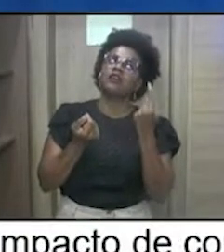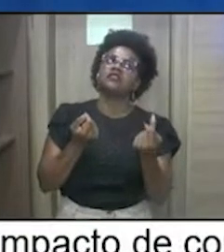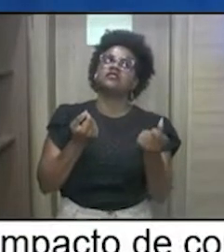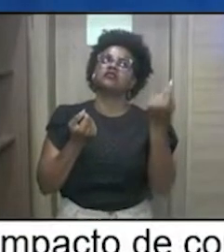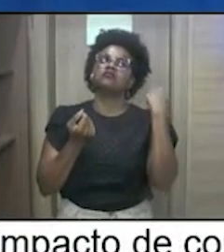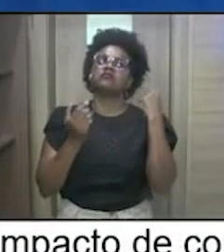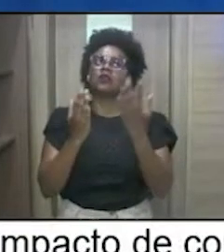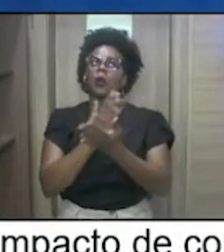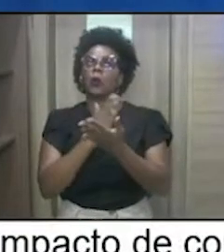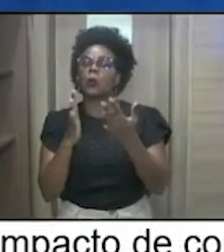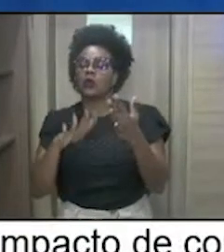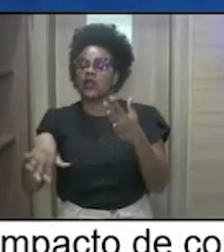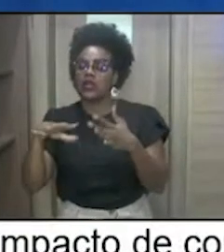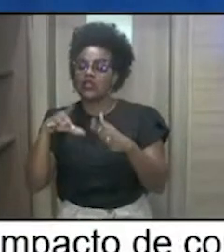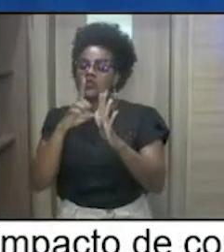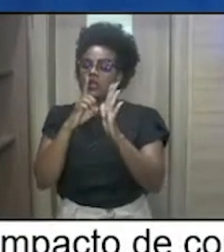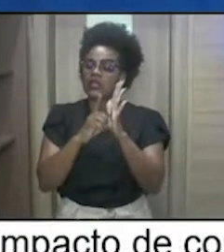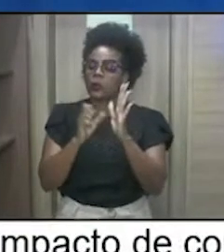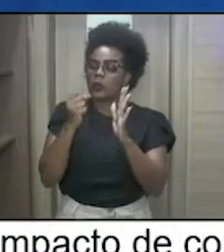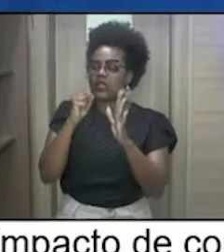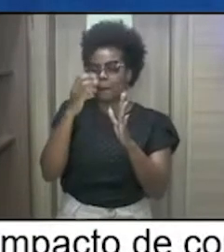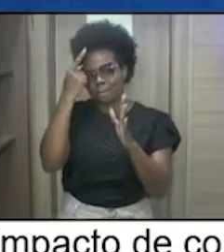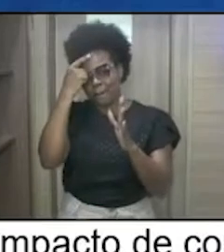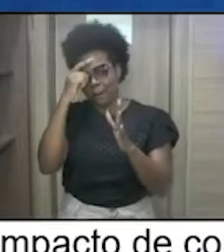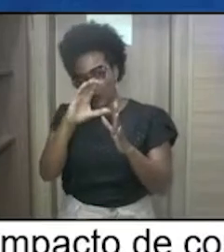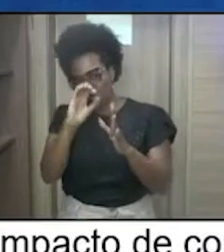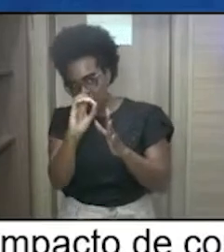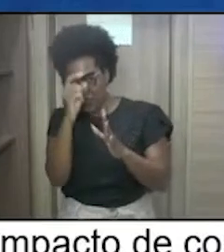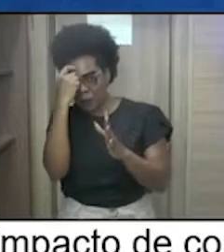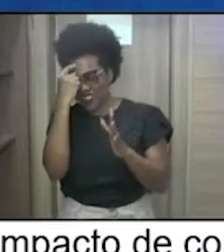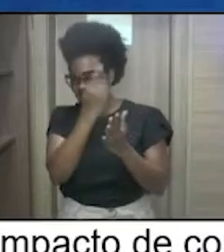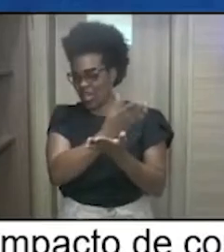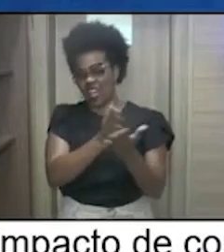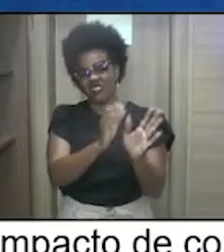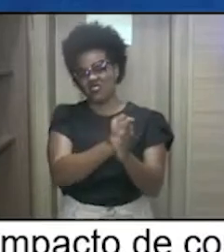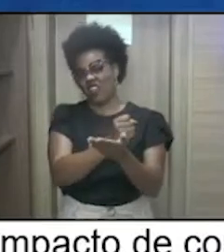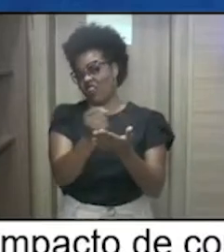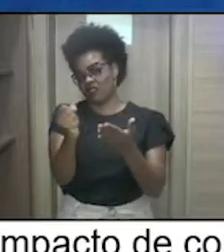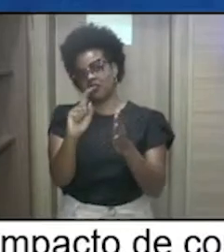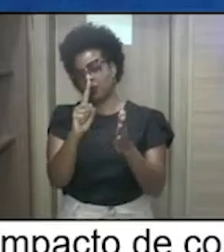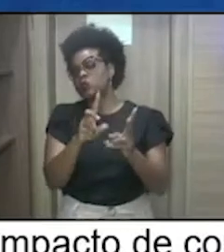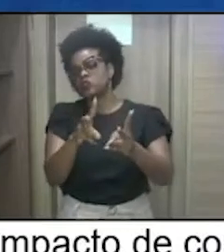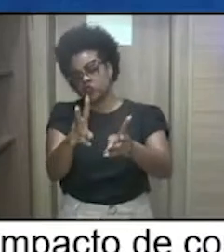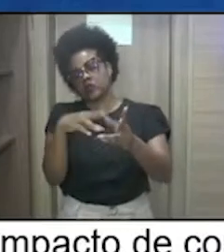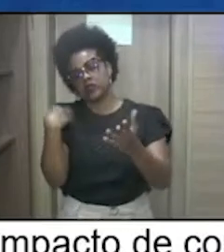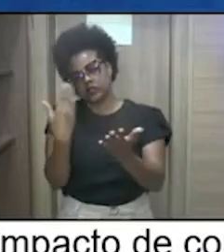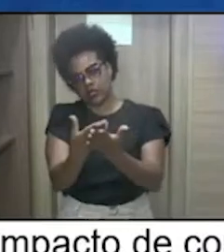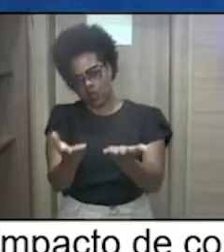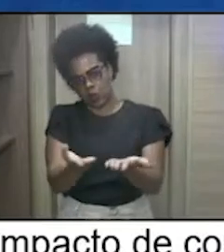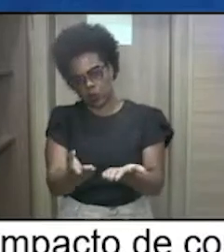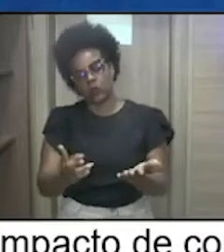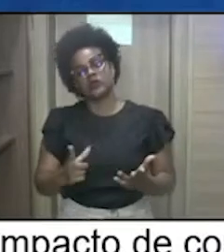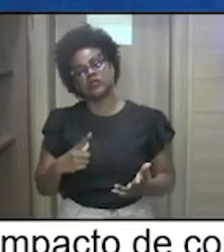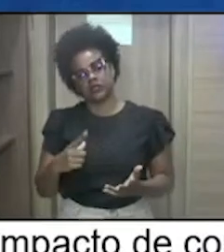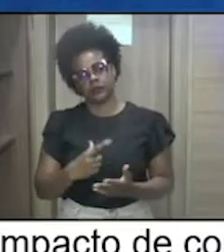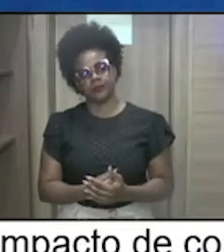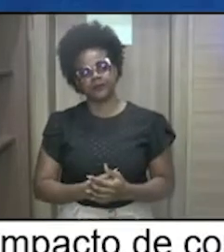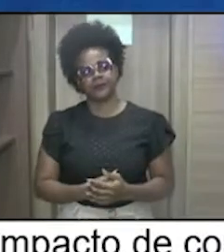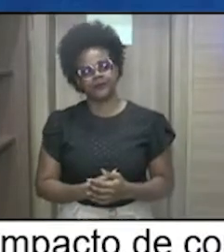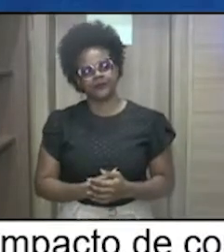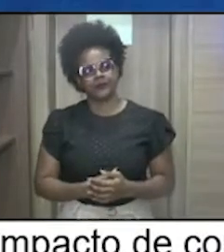os dentistas sanitaristas da década de 80. Essa geração perdida ela ainda permanece. Ela continua viva entre nós,